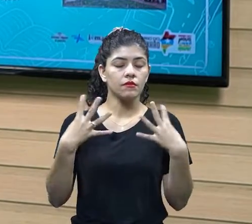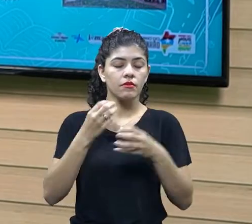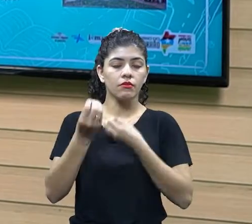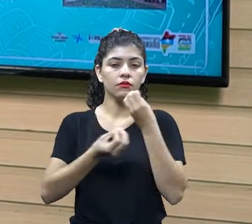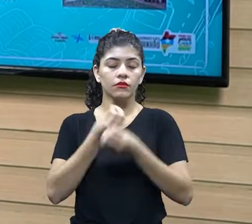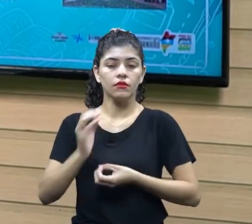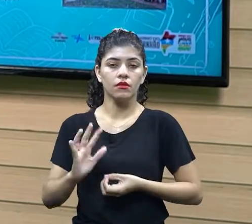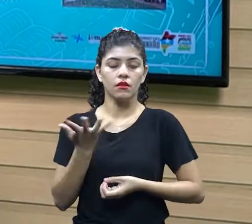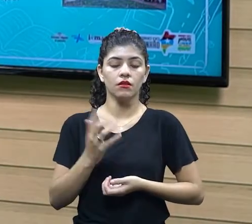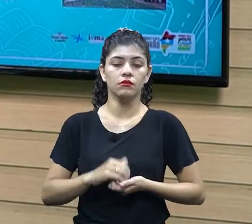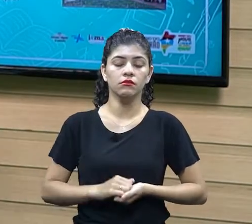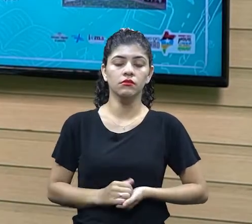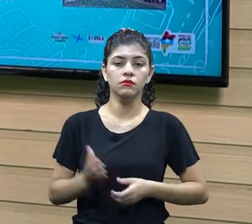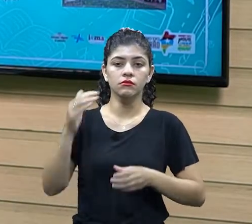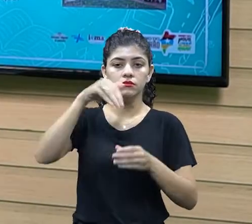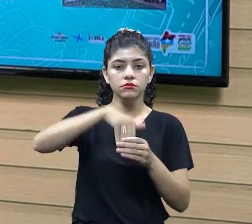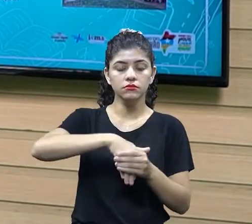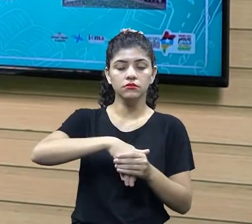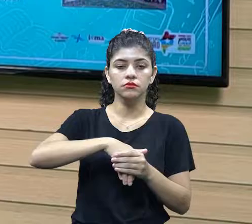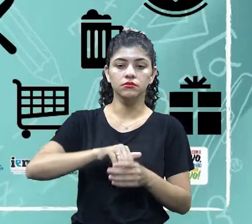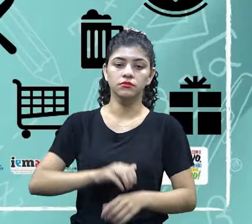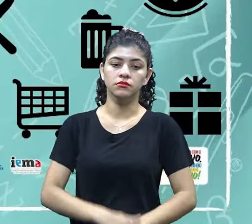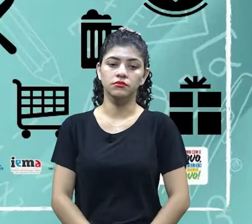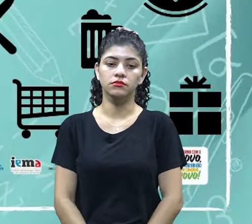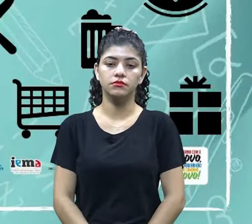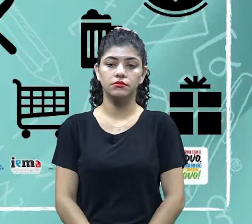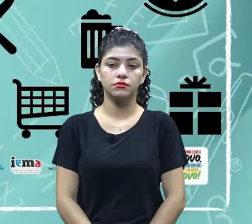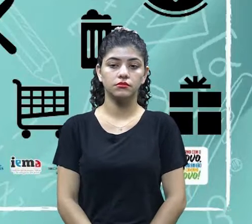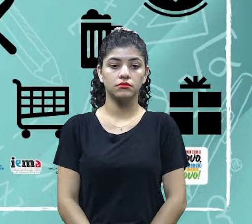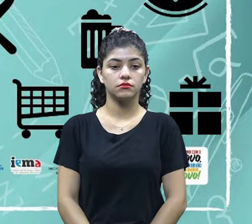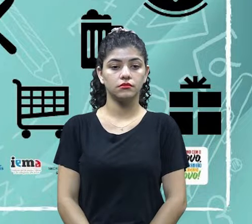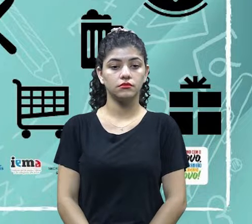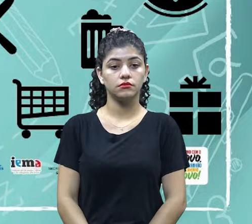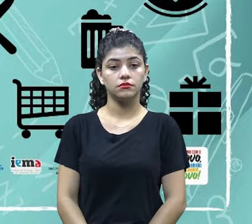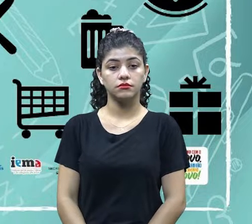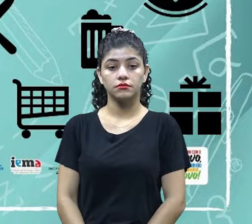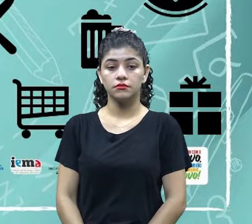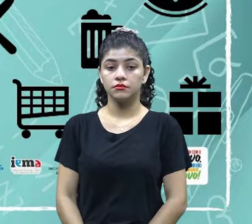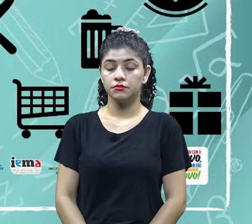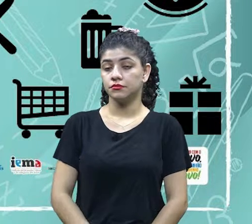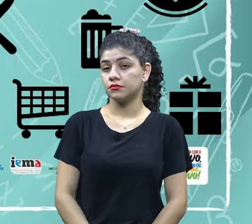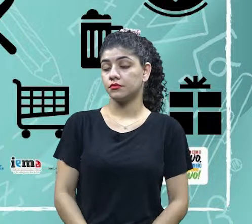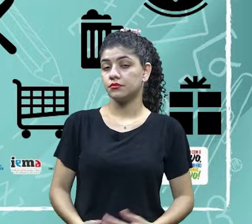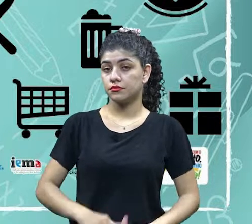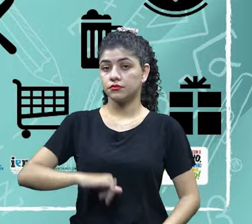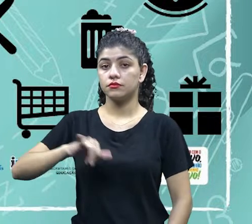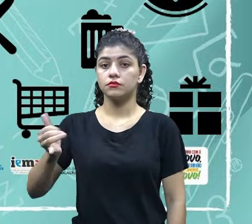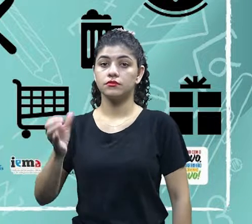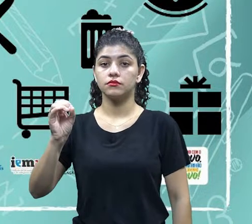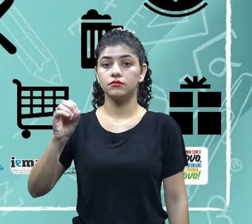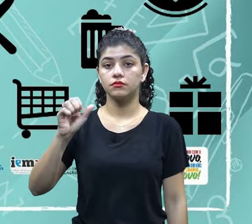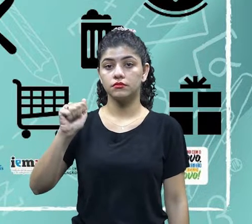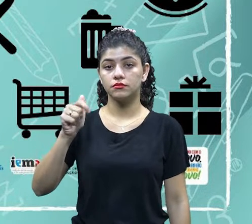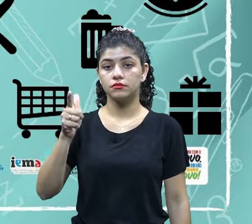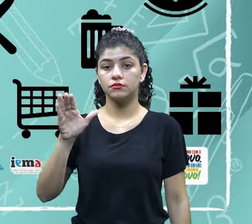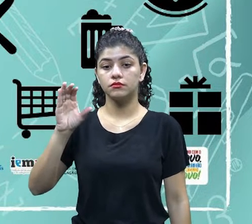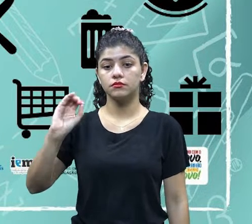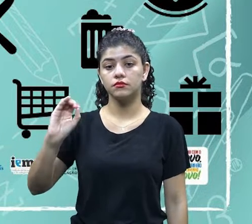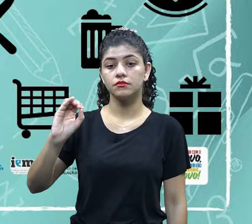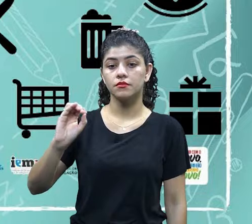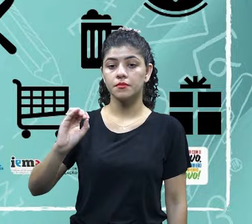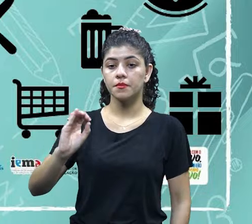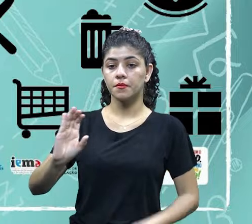essa situação dentro da realidade do seu João. Muito bem. João geralmente